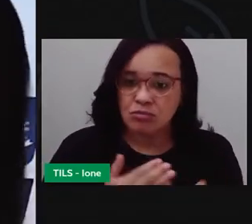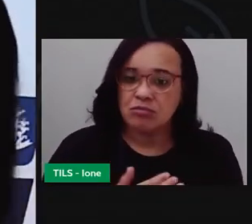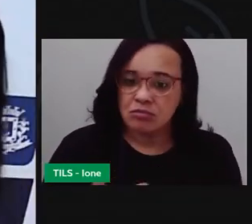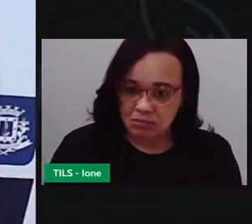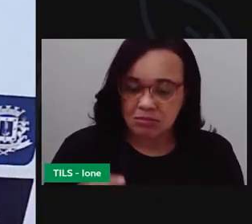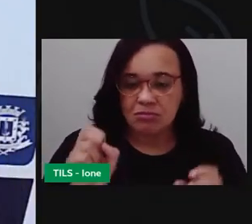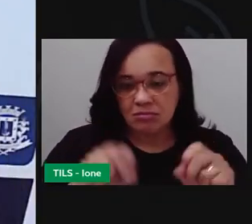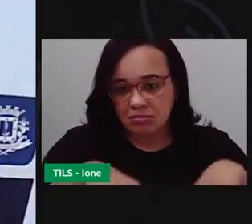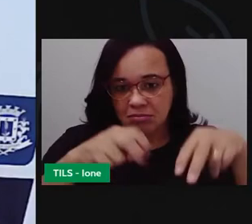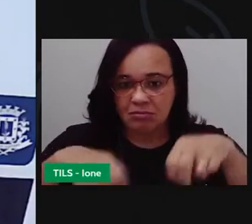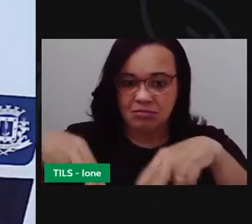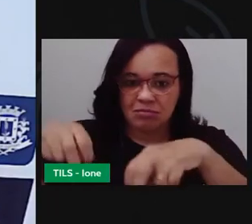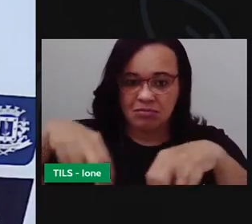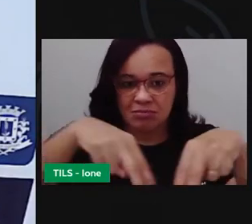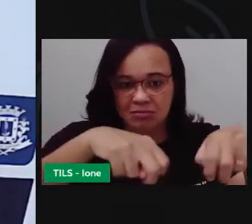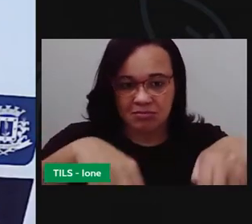subida.